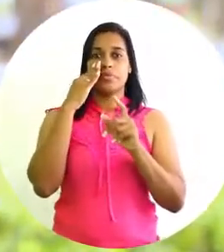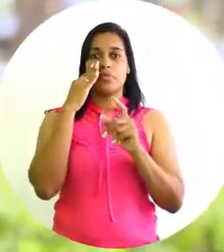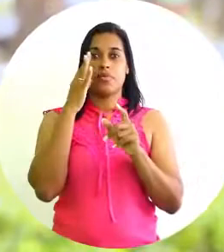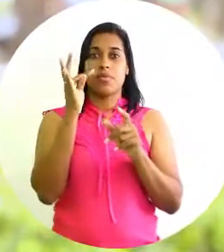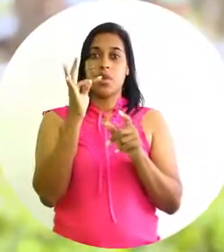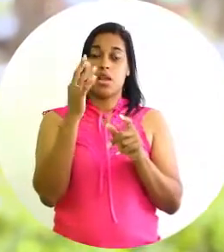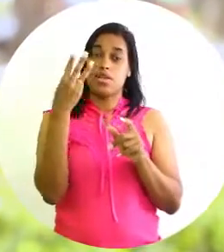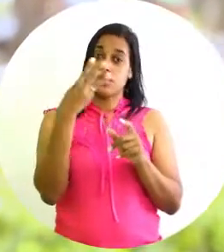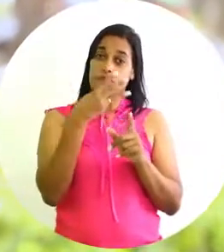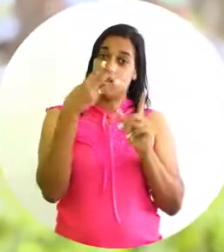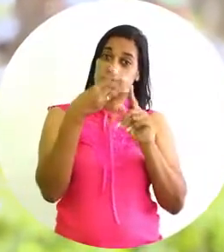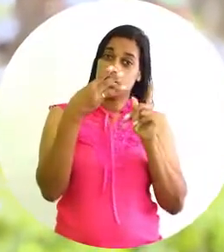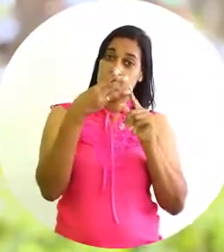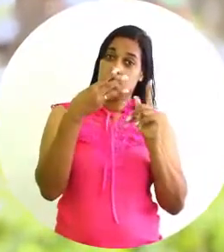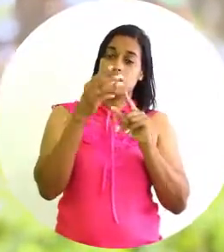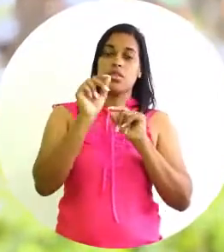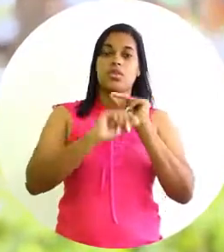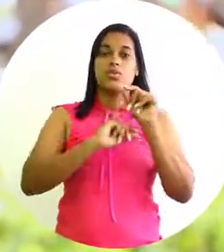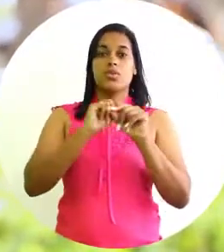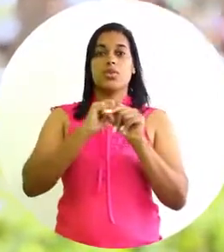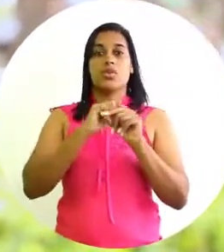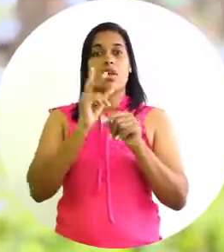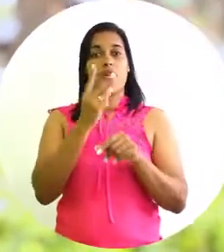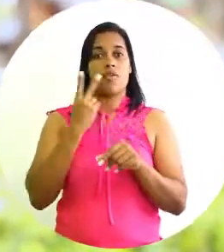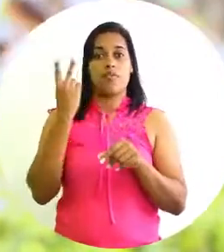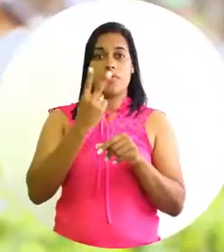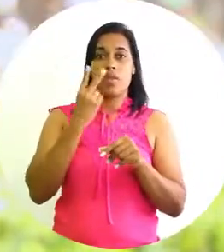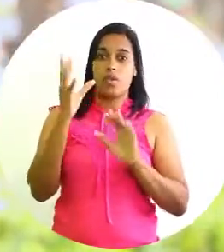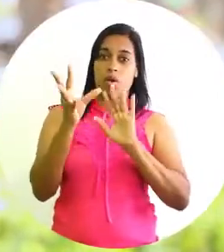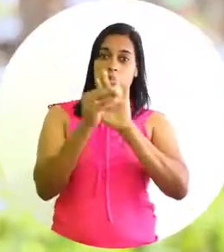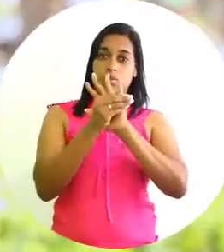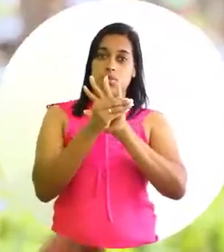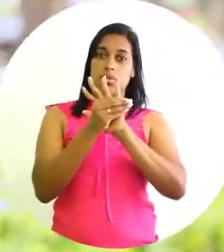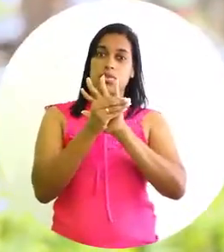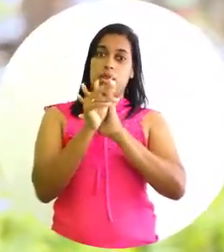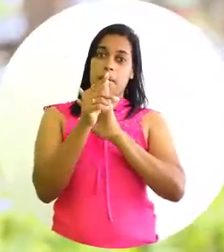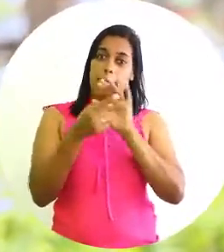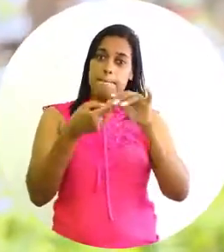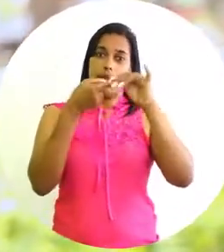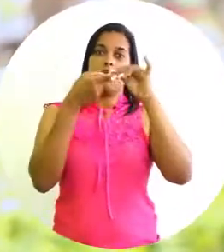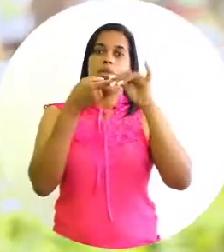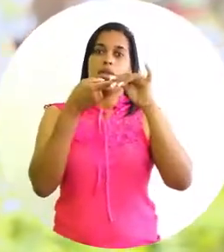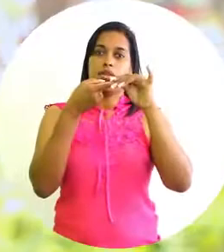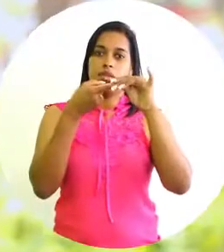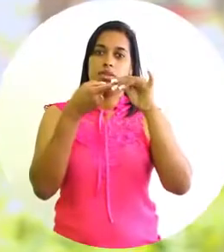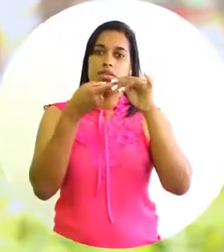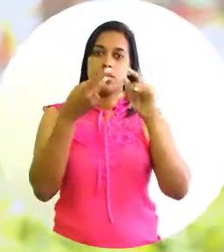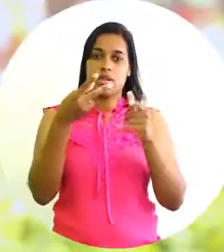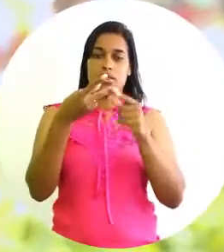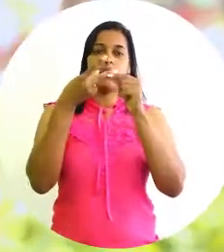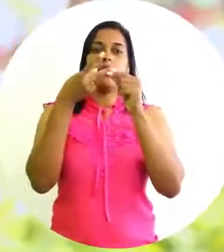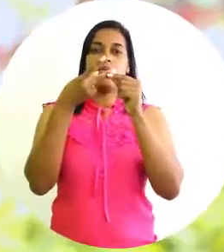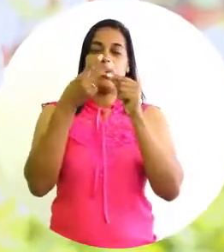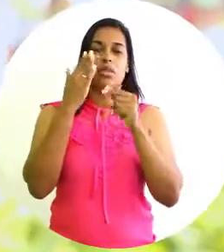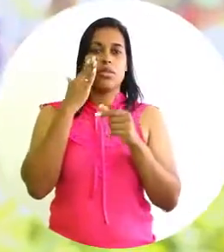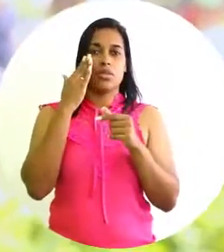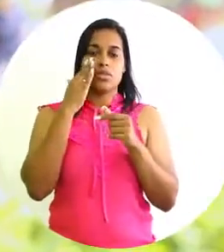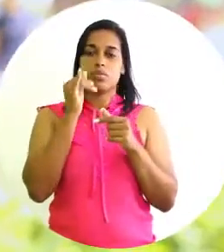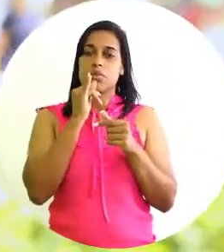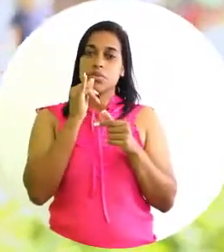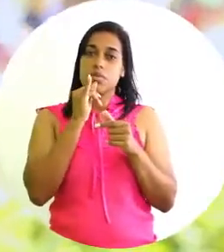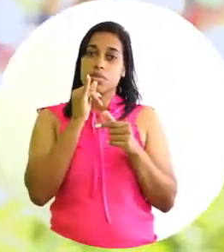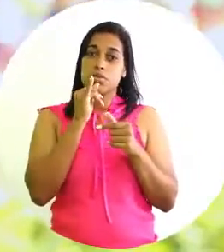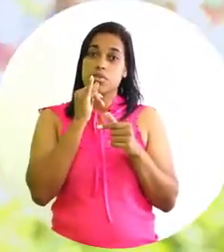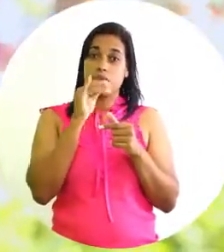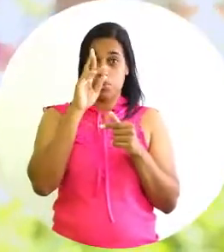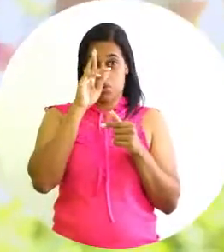fontes terciárias são aquelas que possuem valor agregado em relação às fontes primárias e às fontes secundárias, como, por exemplo,